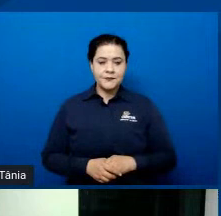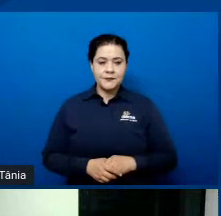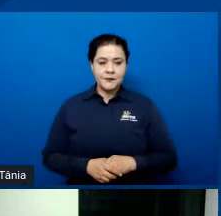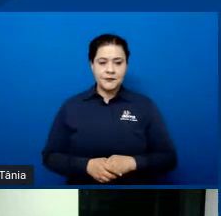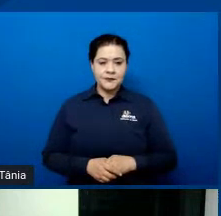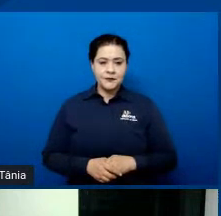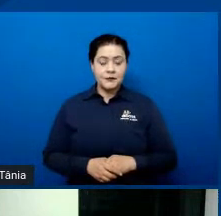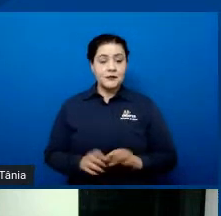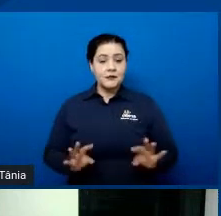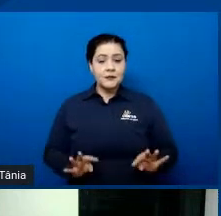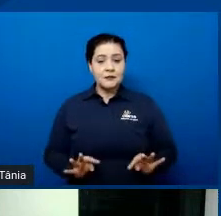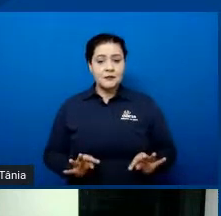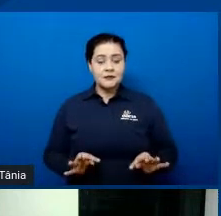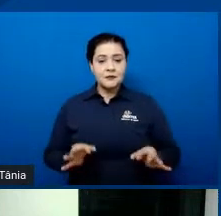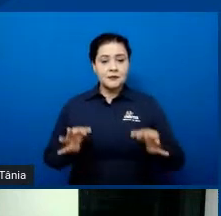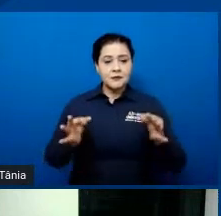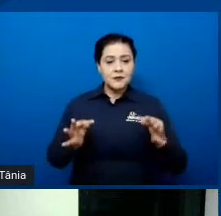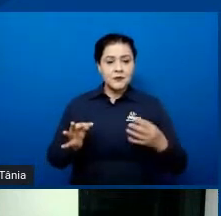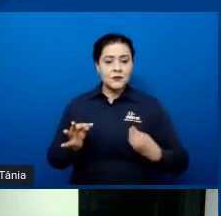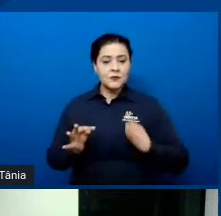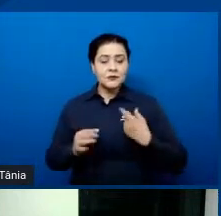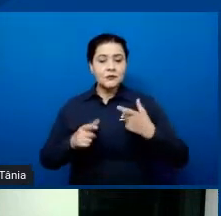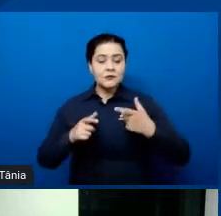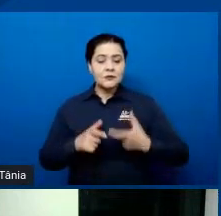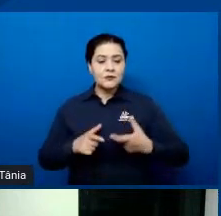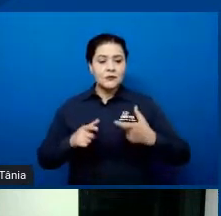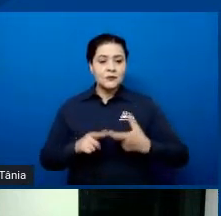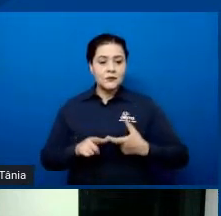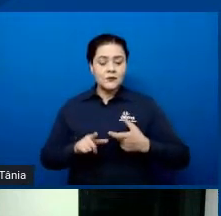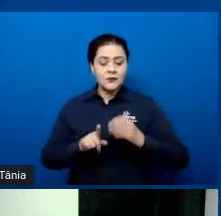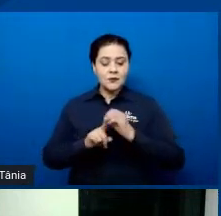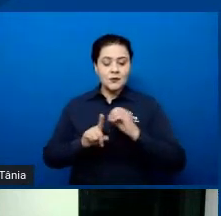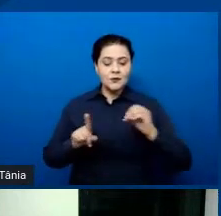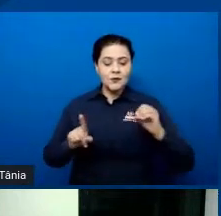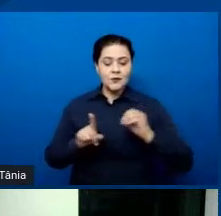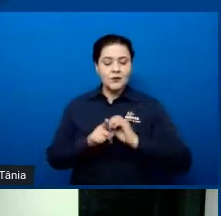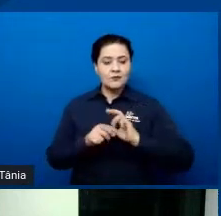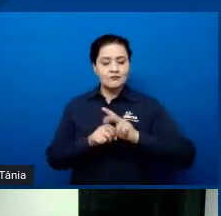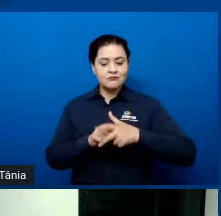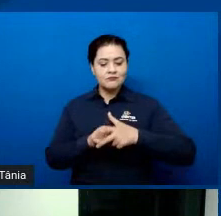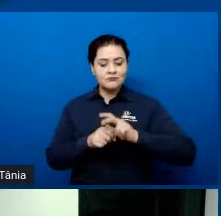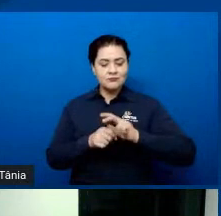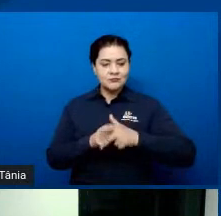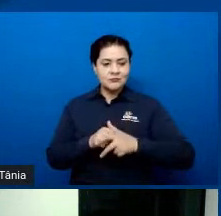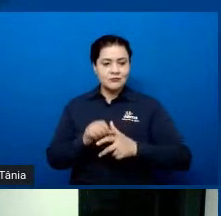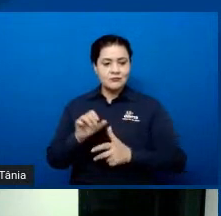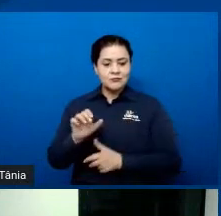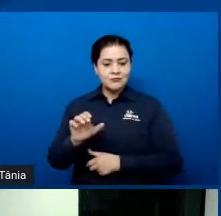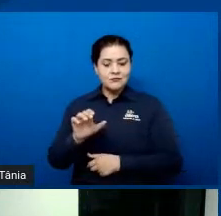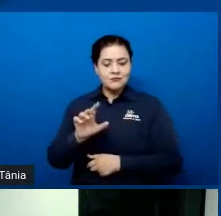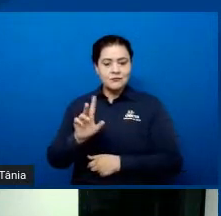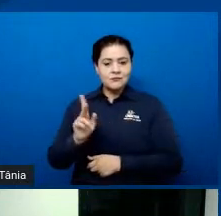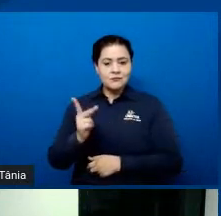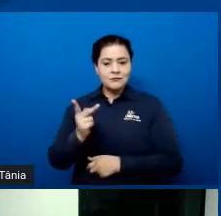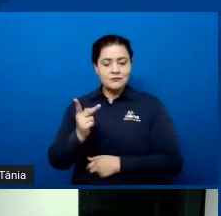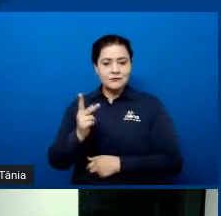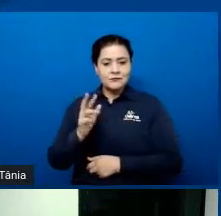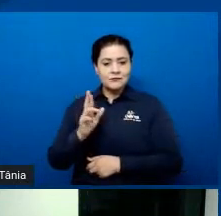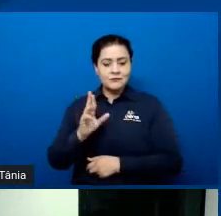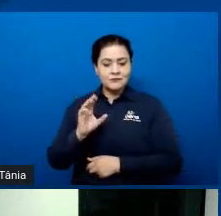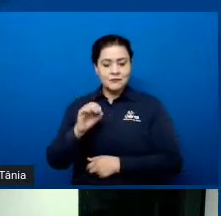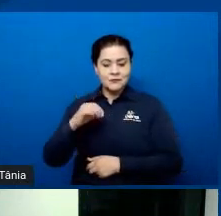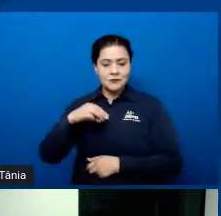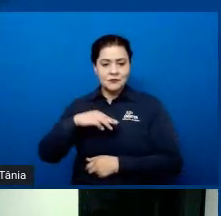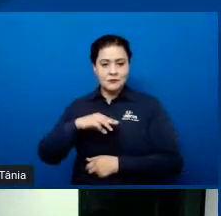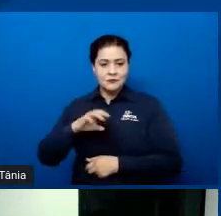essa tecnologia é disponível no Google Chrome, então quem tem o Google Chrome instalado pode fazer ela. Né? Nos